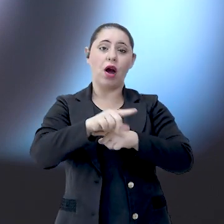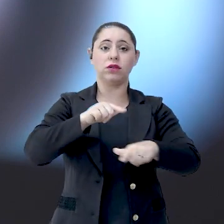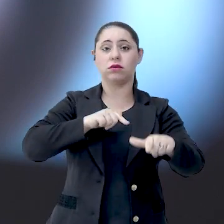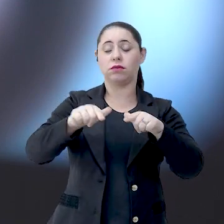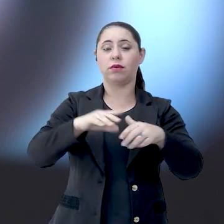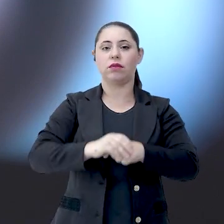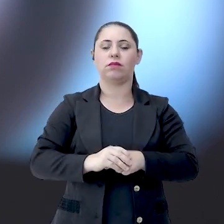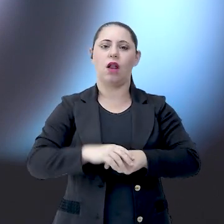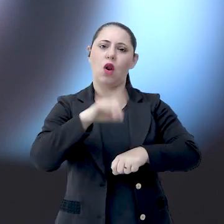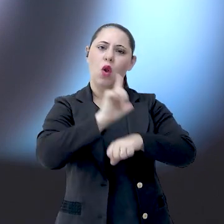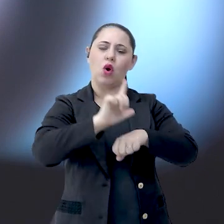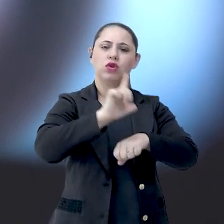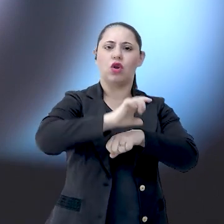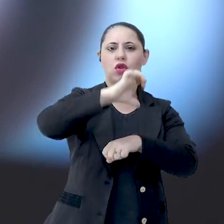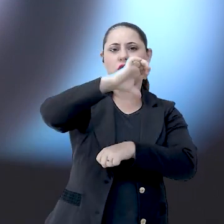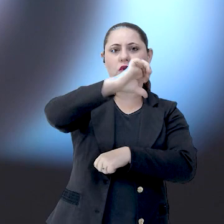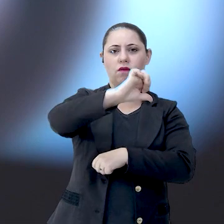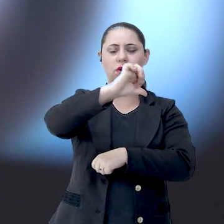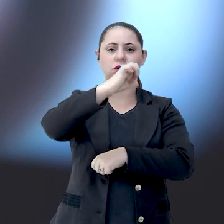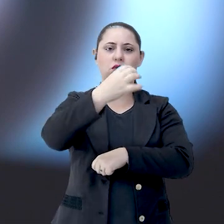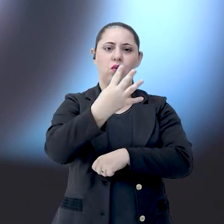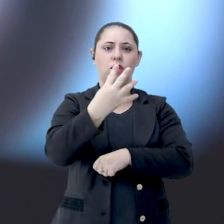1.438 vagas, comércio